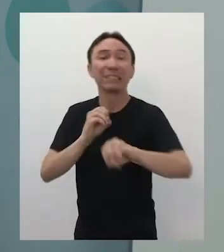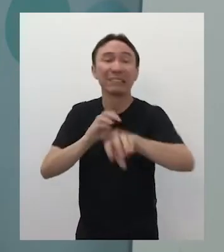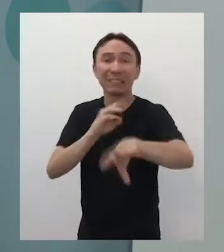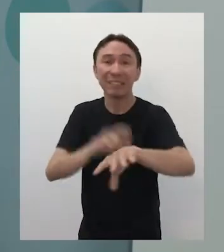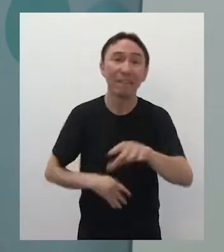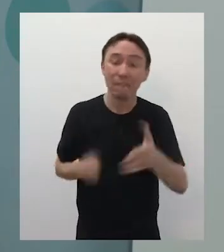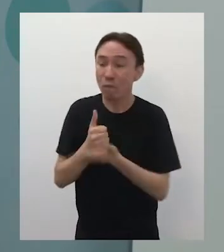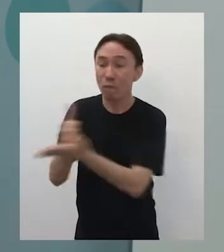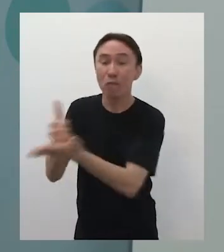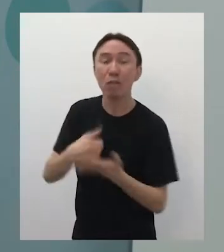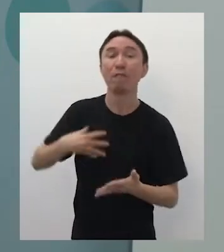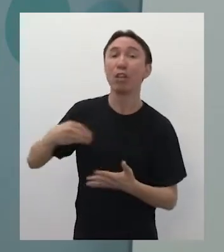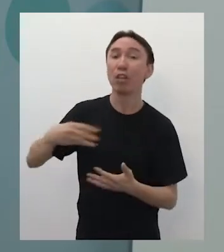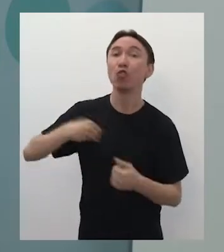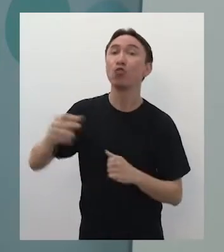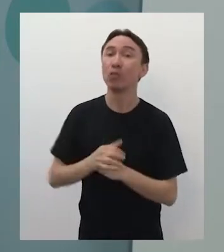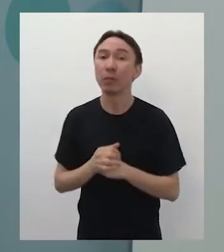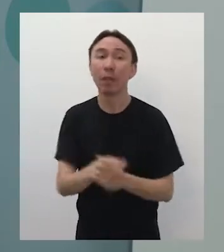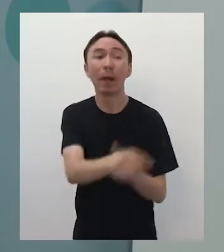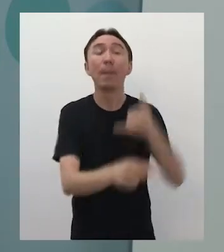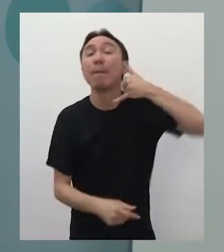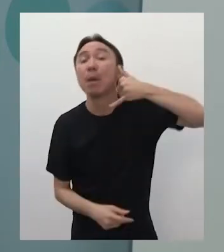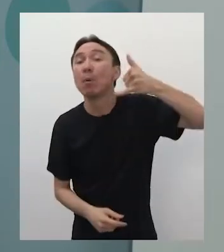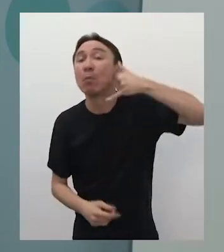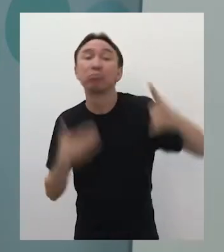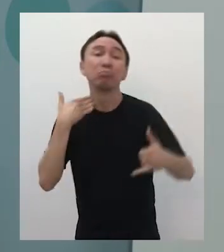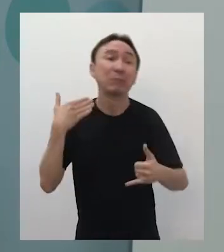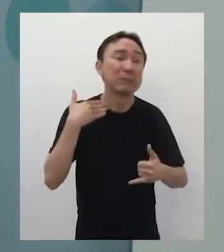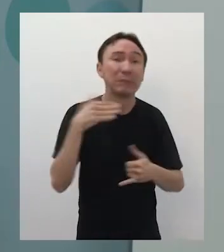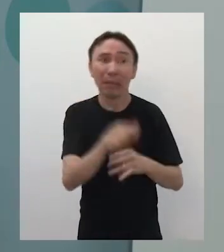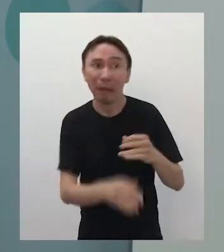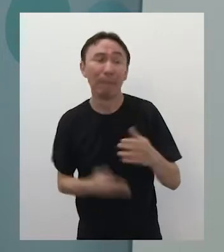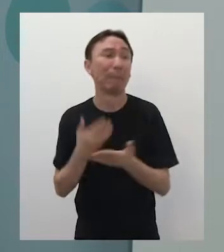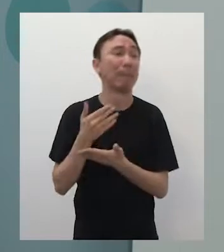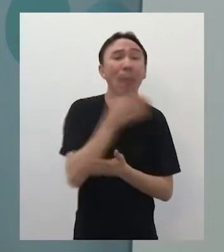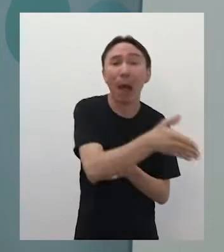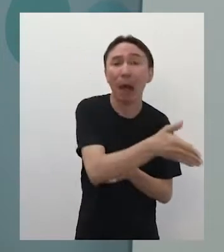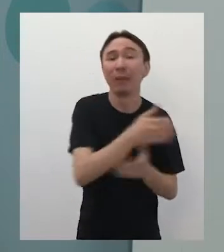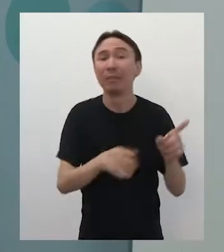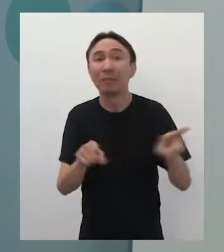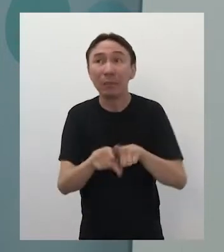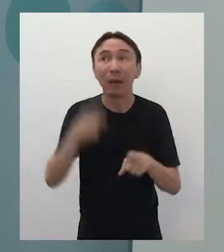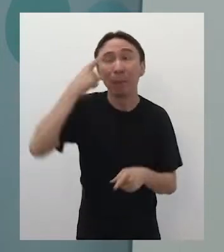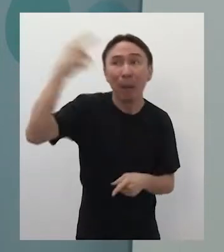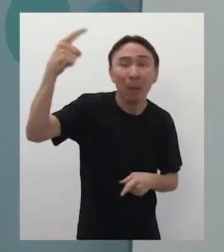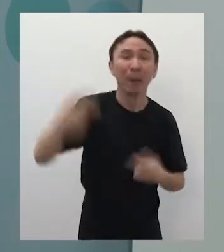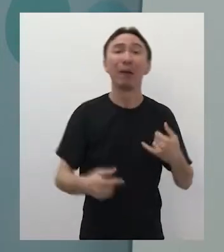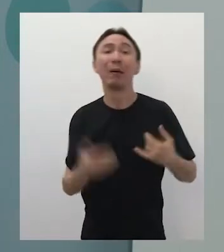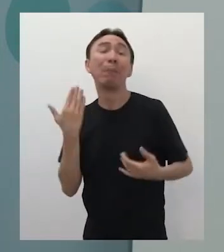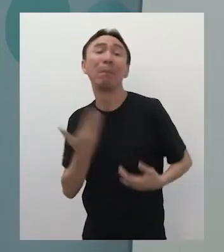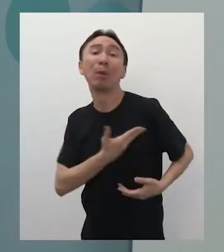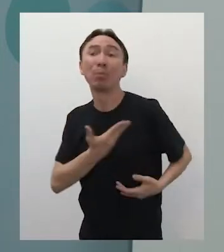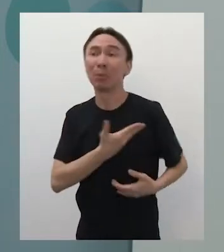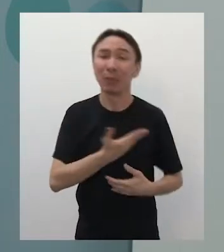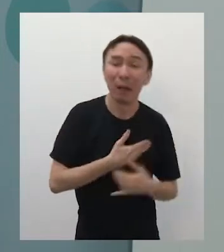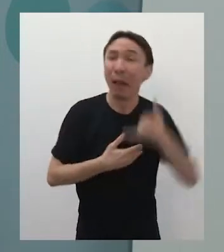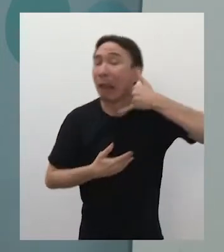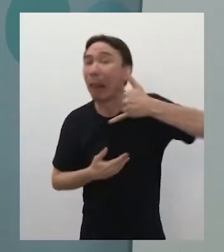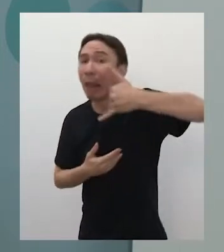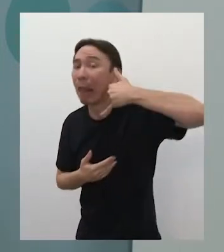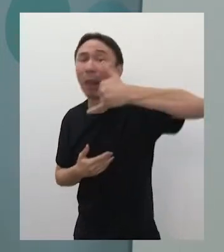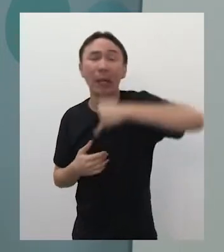o carro, cuidar dos filhos, dos pais, dos avós, idas ao mercado, ao sacolão, preparar